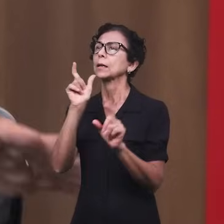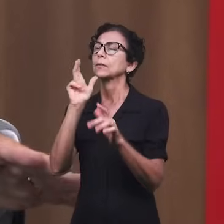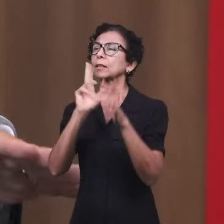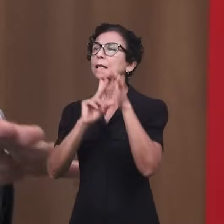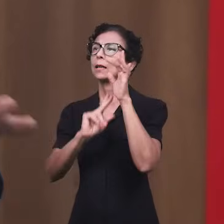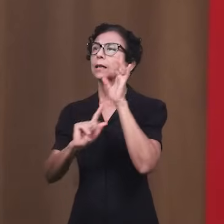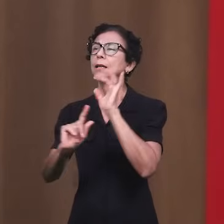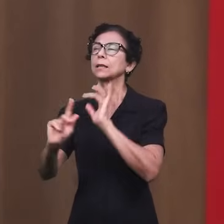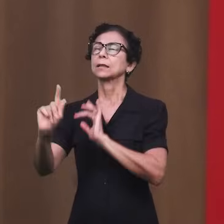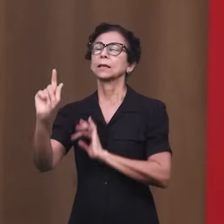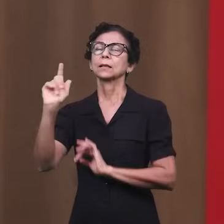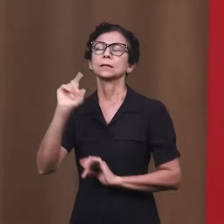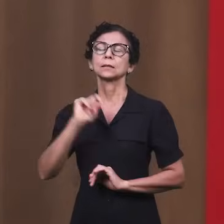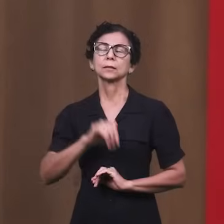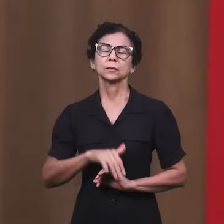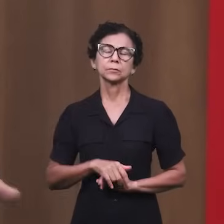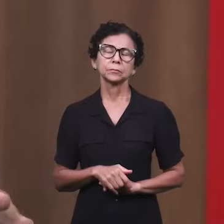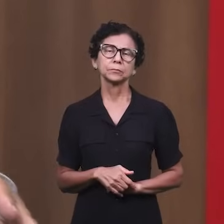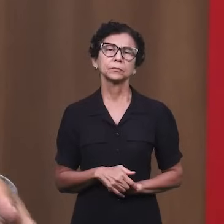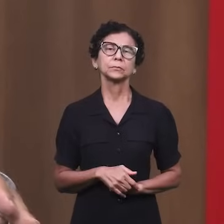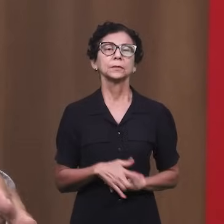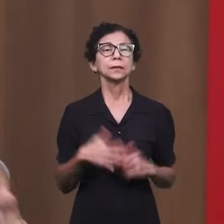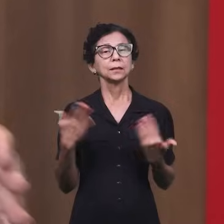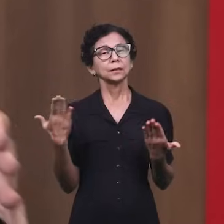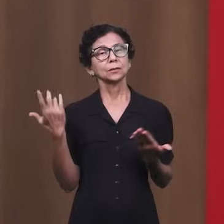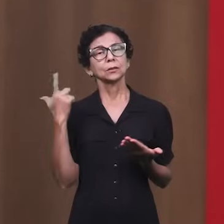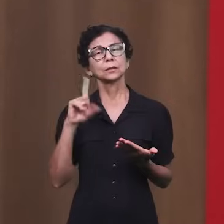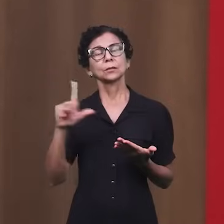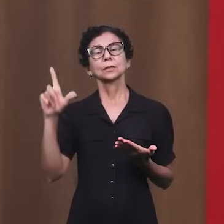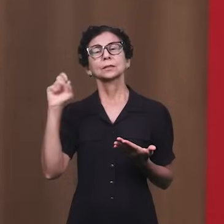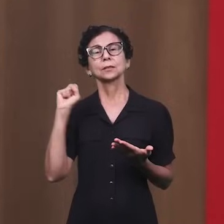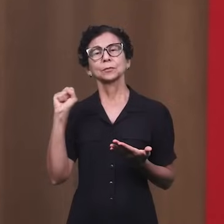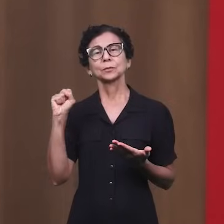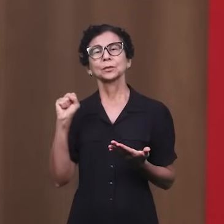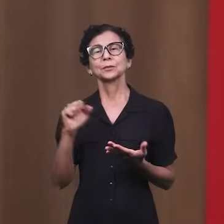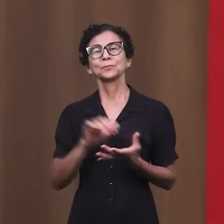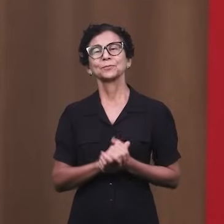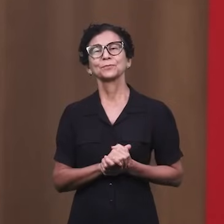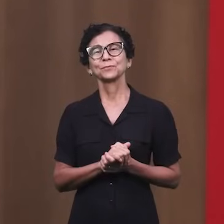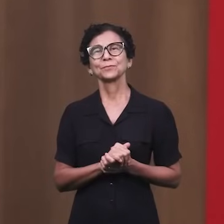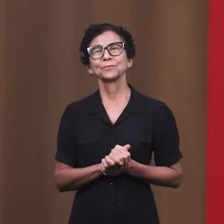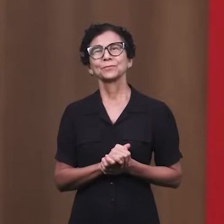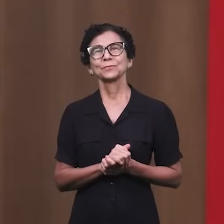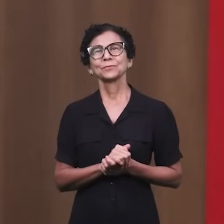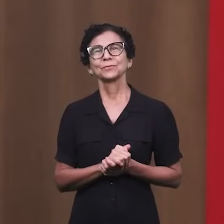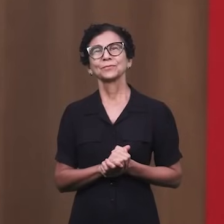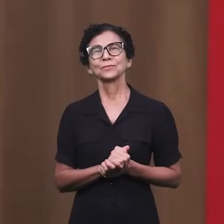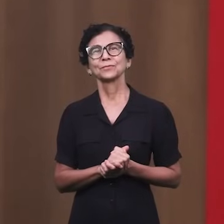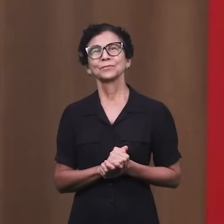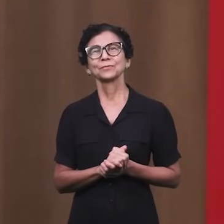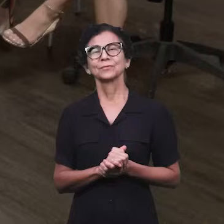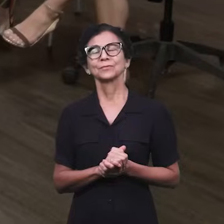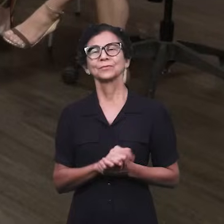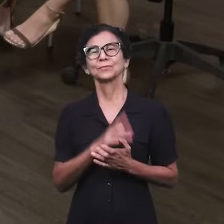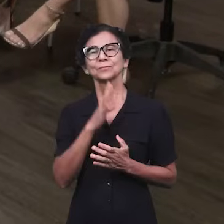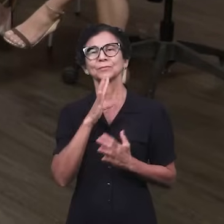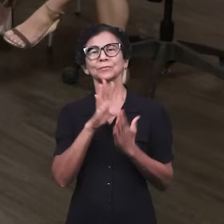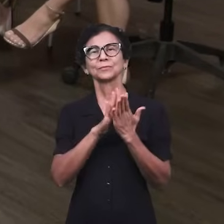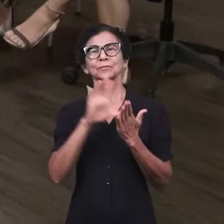passar mas a palavra permanece para sempre e aí a palavra chegou até nós amém